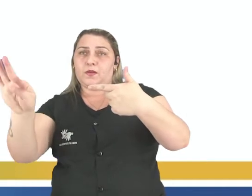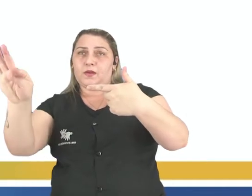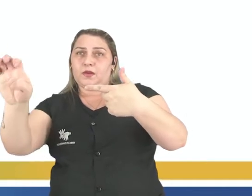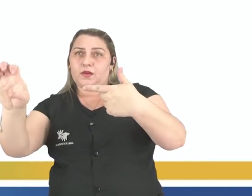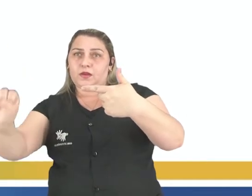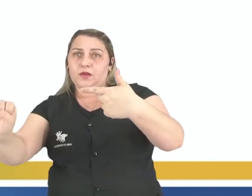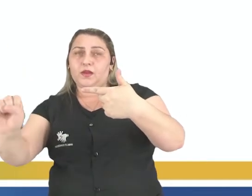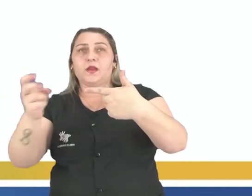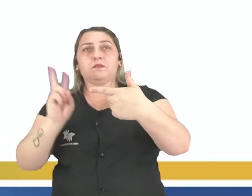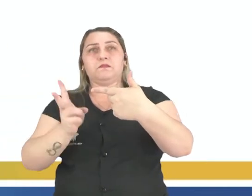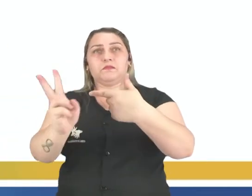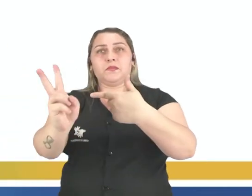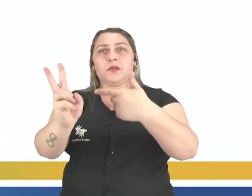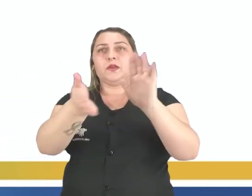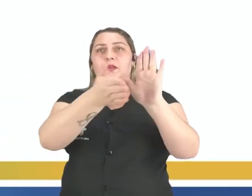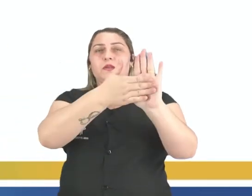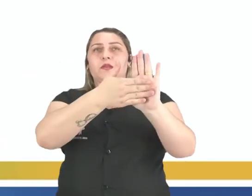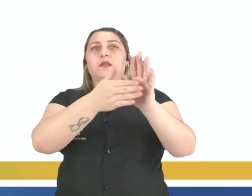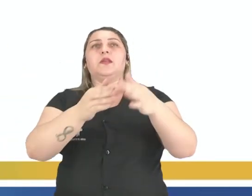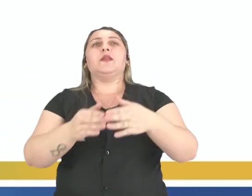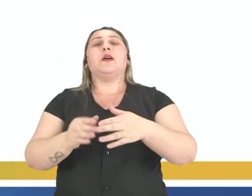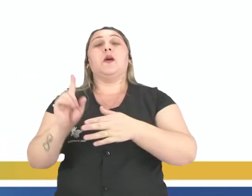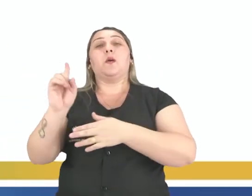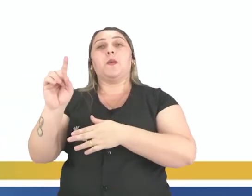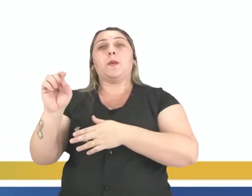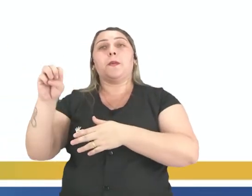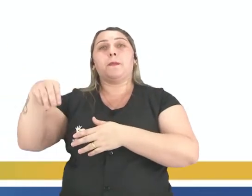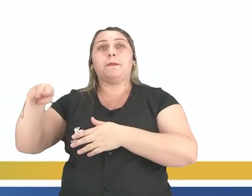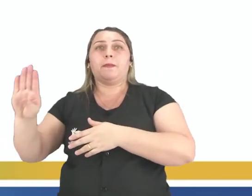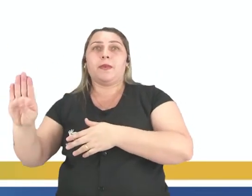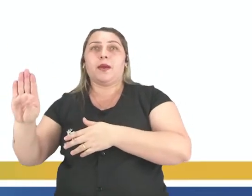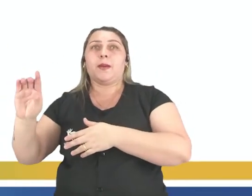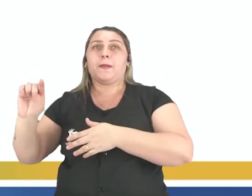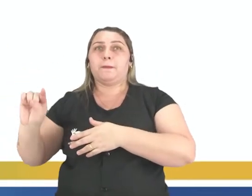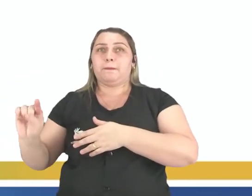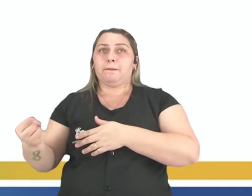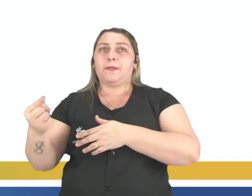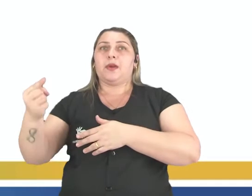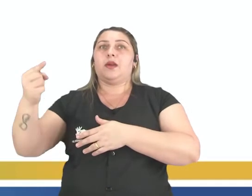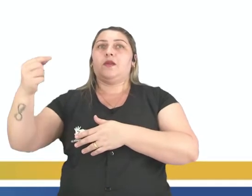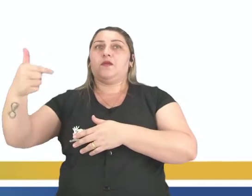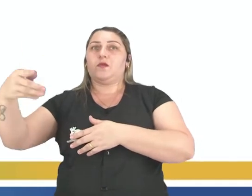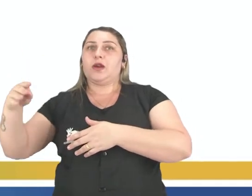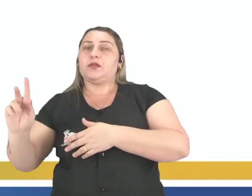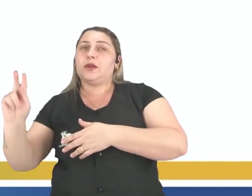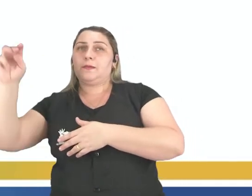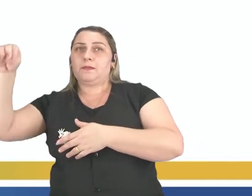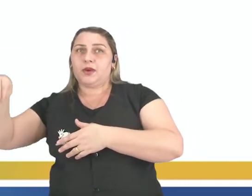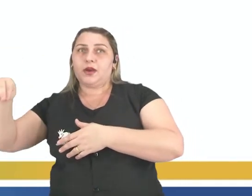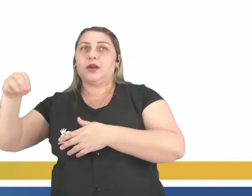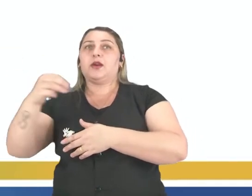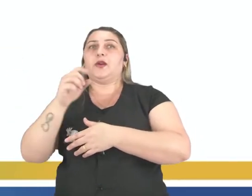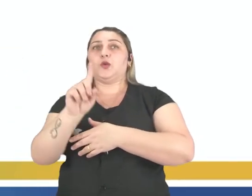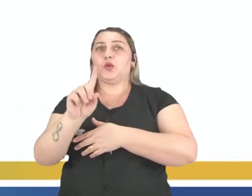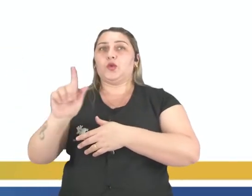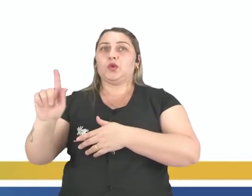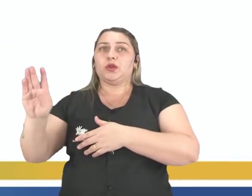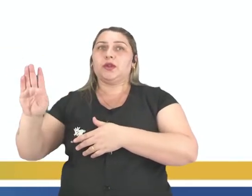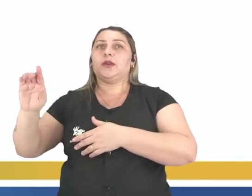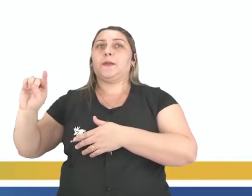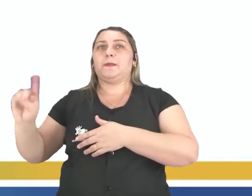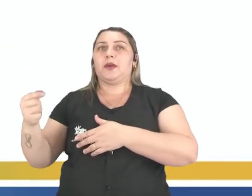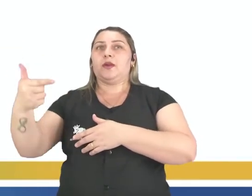bytes. Então, seguindo essa proporção, em 1 mega nós vamos ter 1024 kbytes. 1 giga nós vamos ter